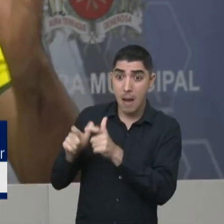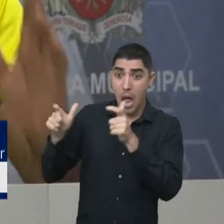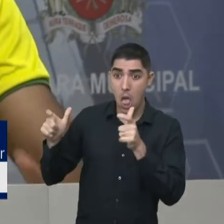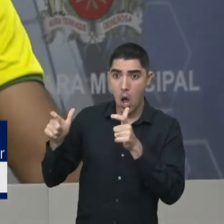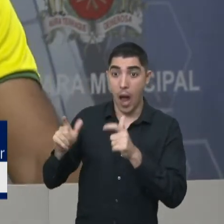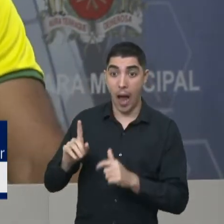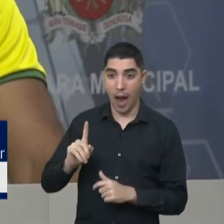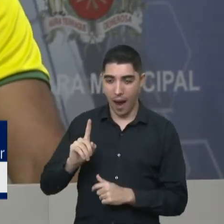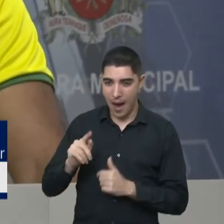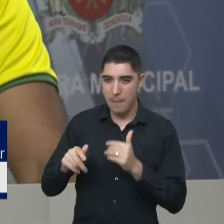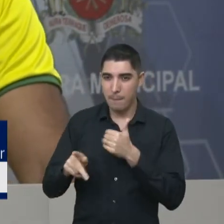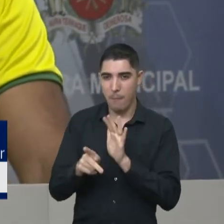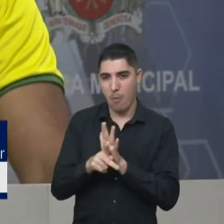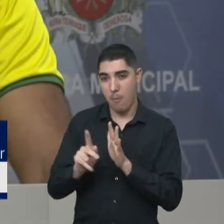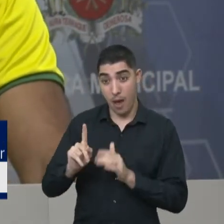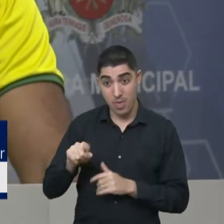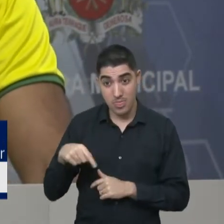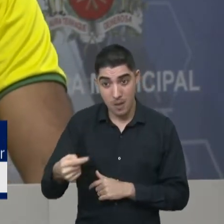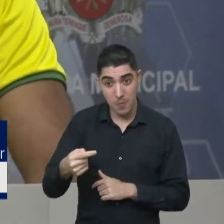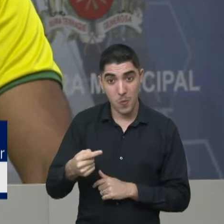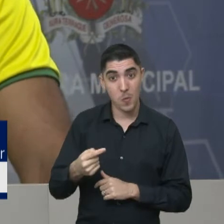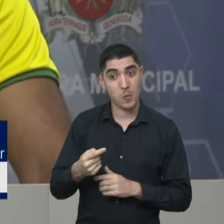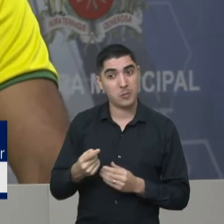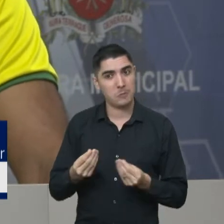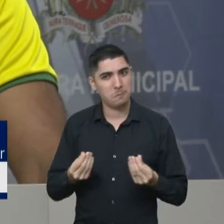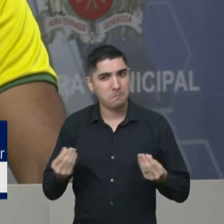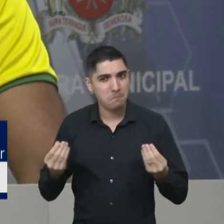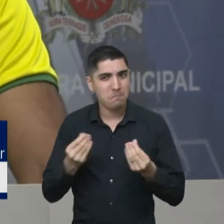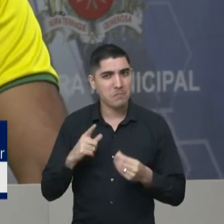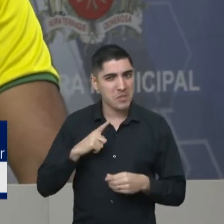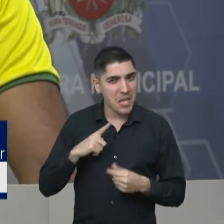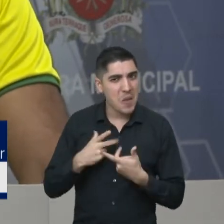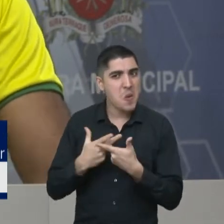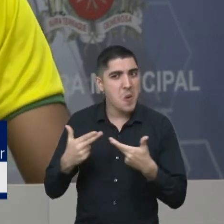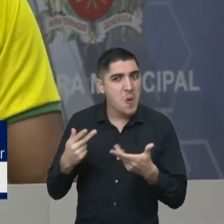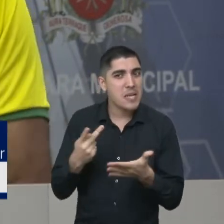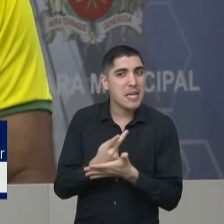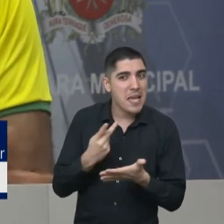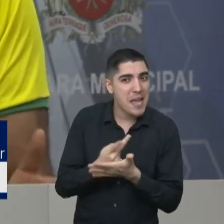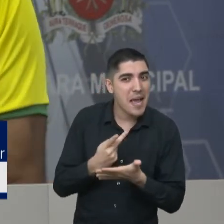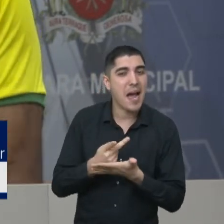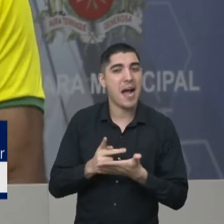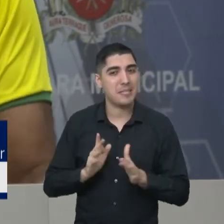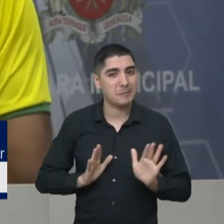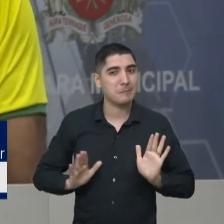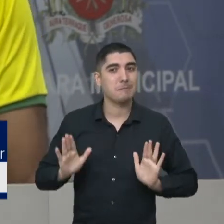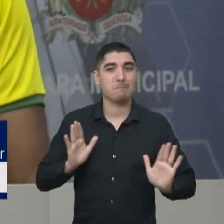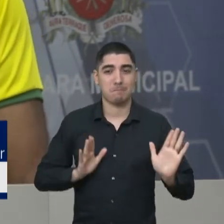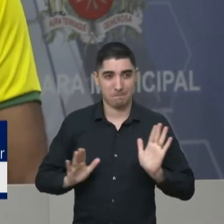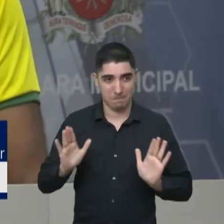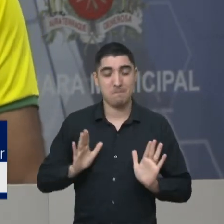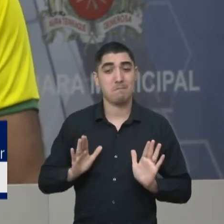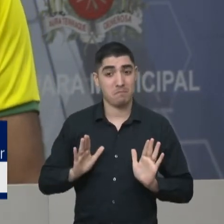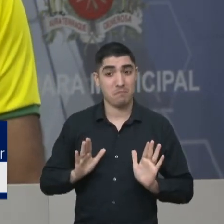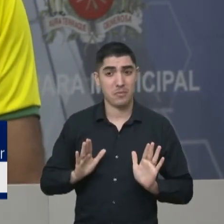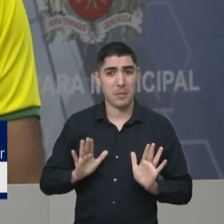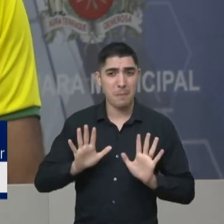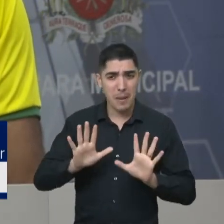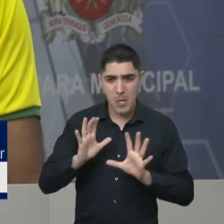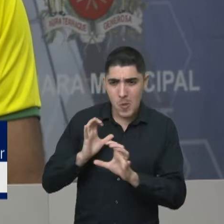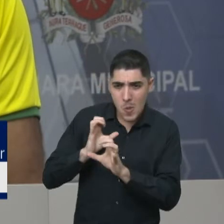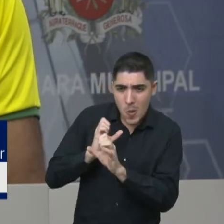se imaginar que tem algo errado aí? Então, não tem matemática que se explica